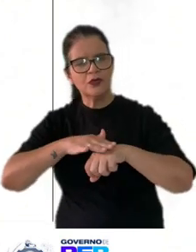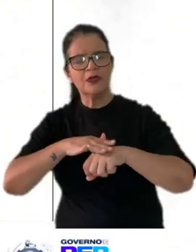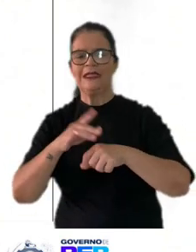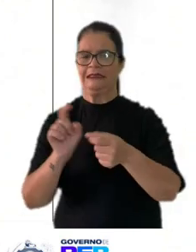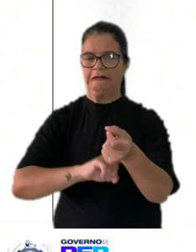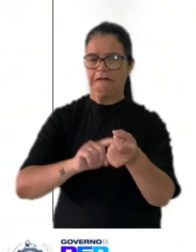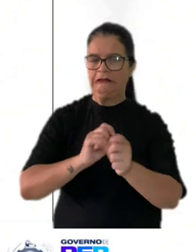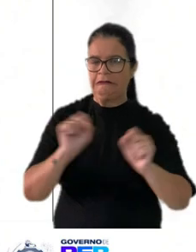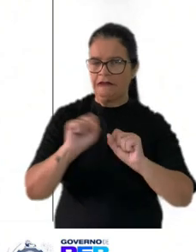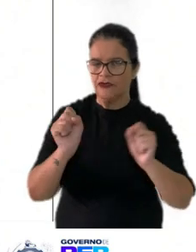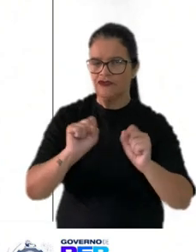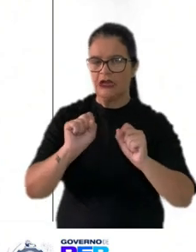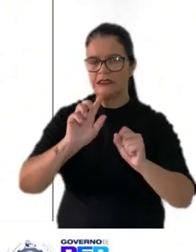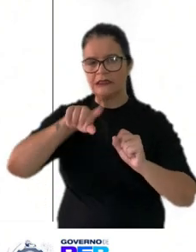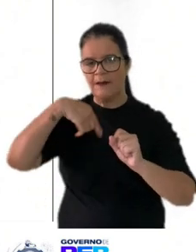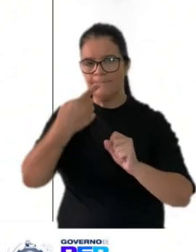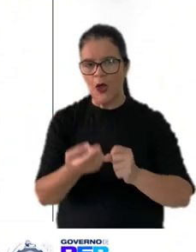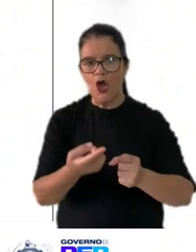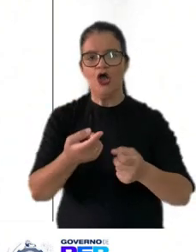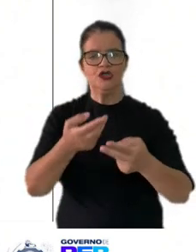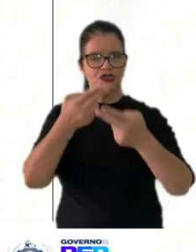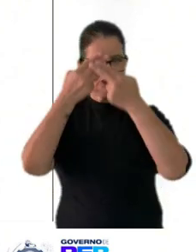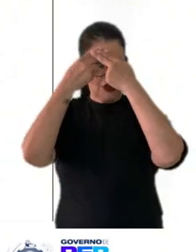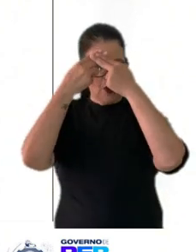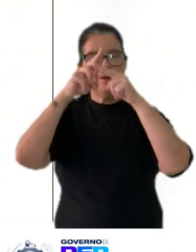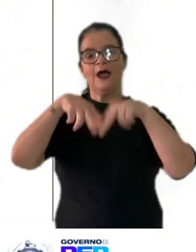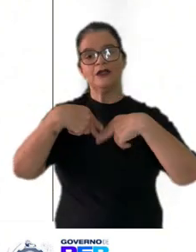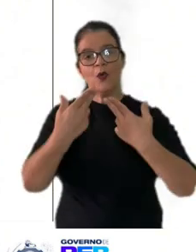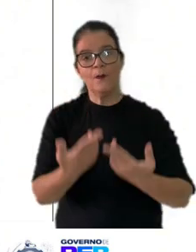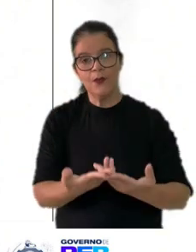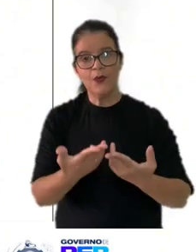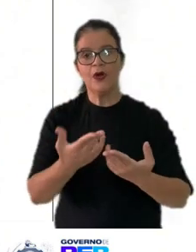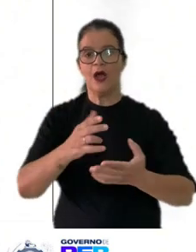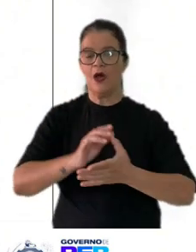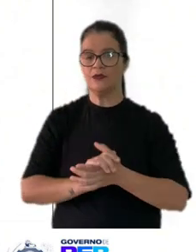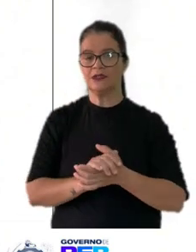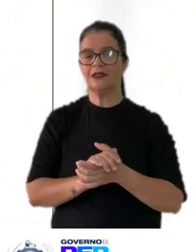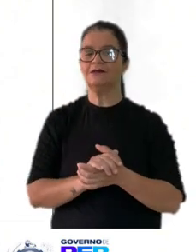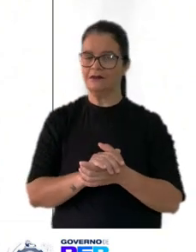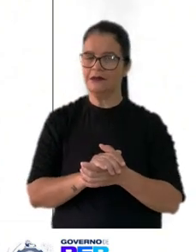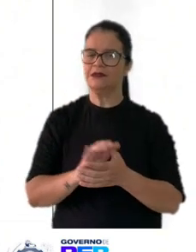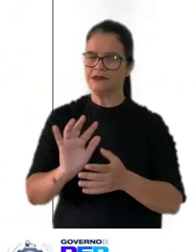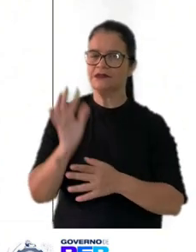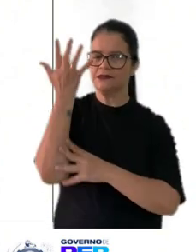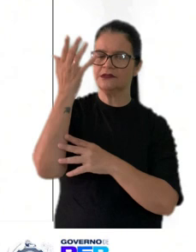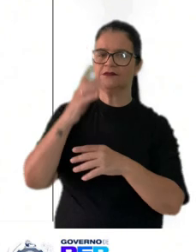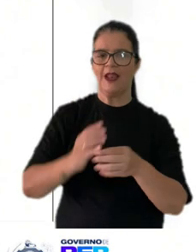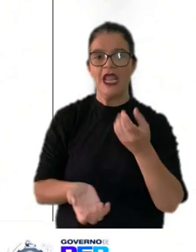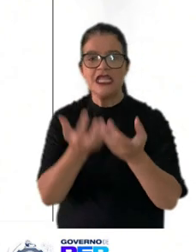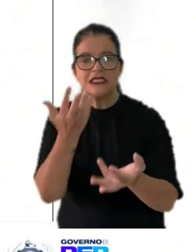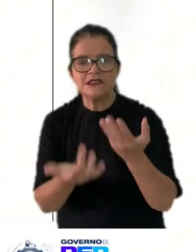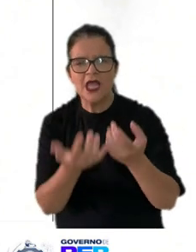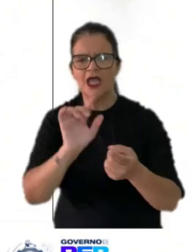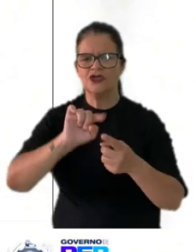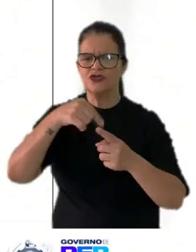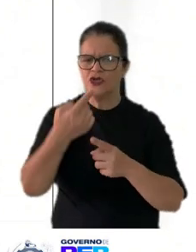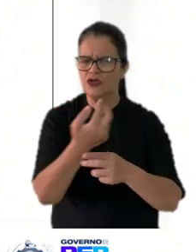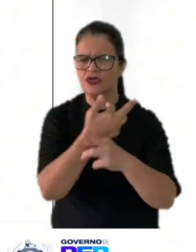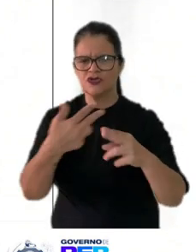-traumático já por causa desses desses desastres né incêndios e outros desastres naturais